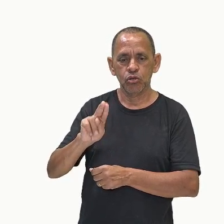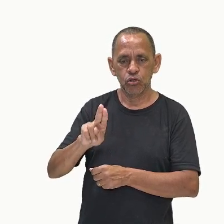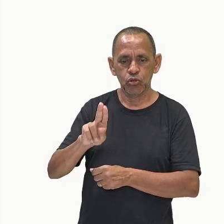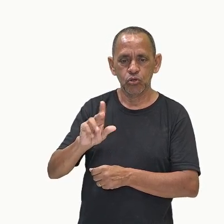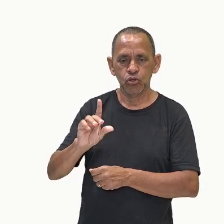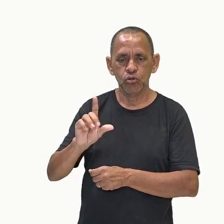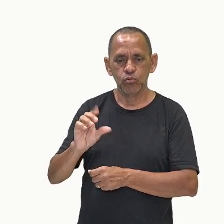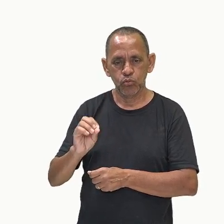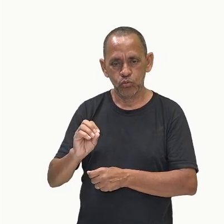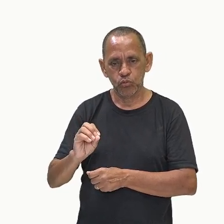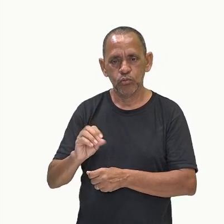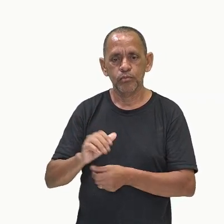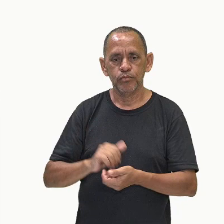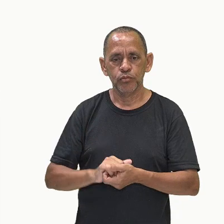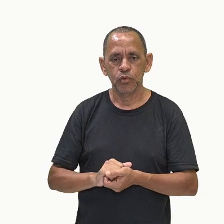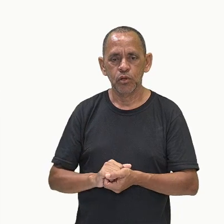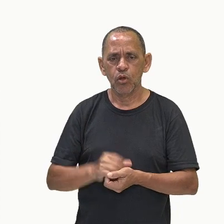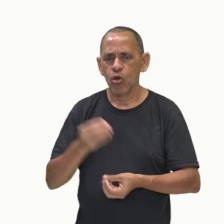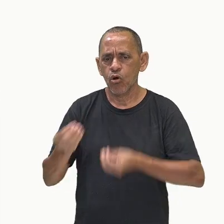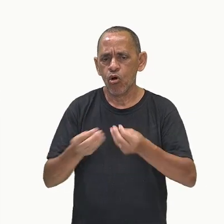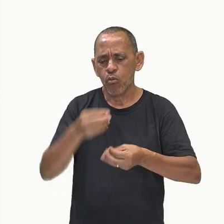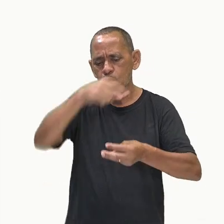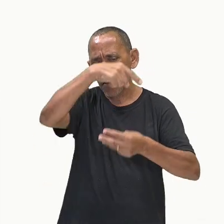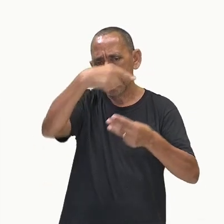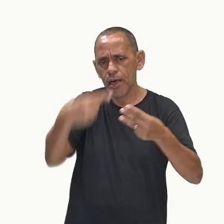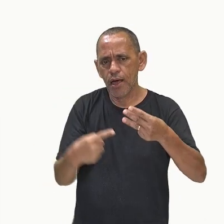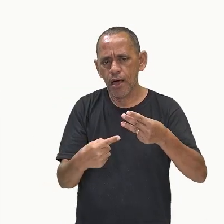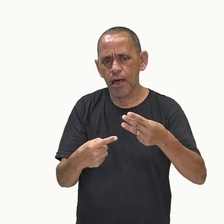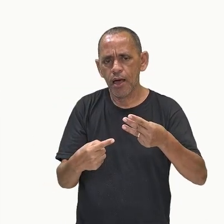se enquadrar? Muito bem.